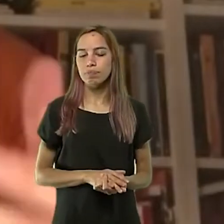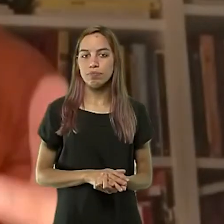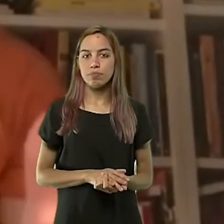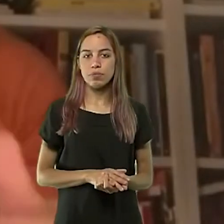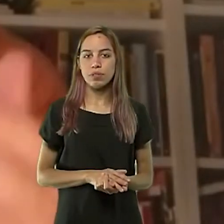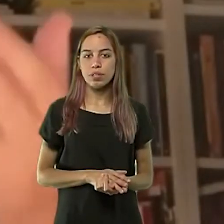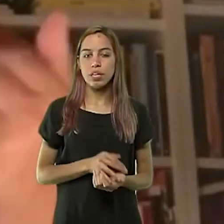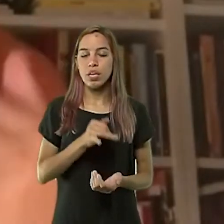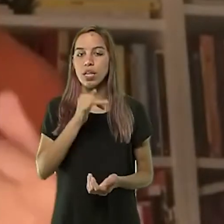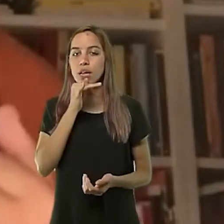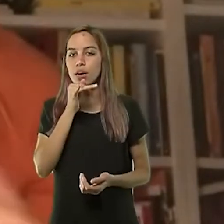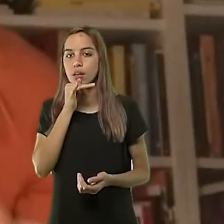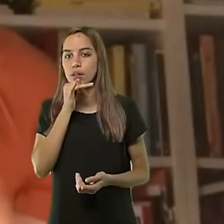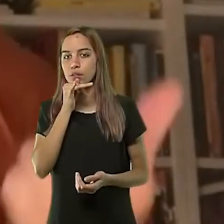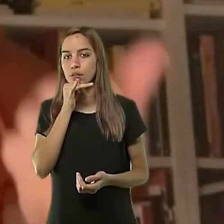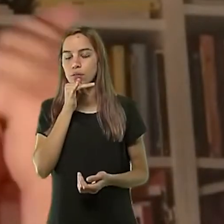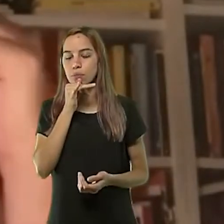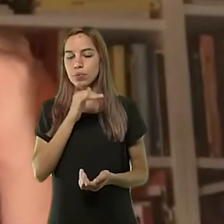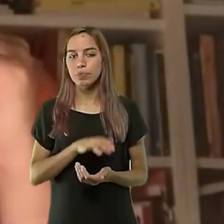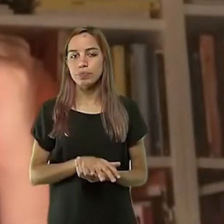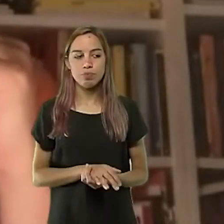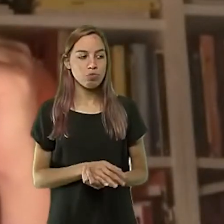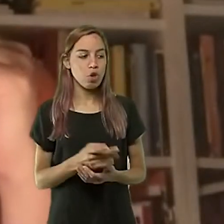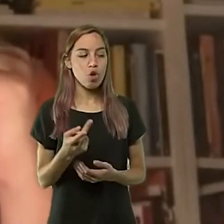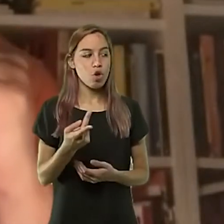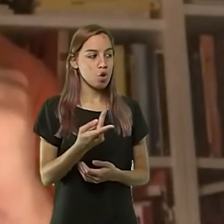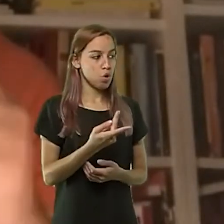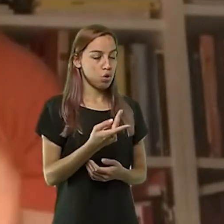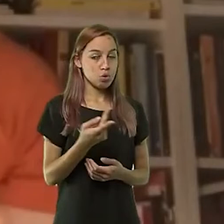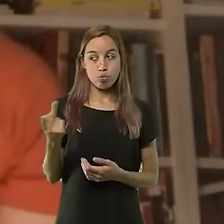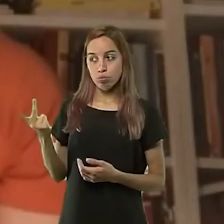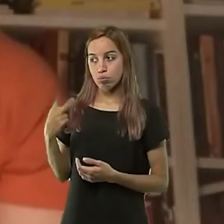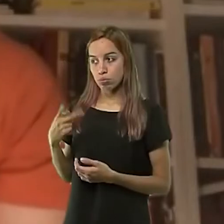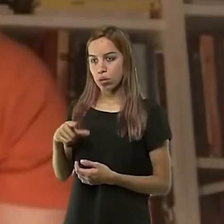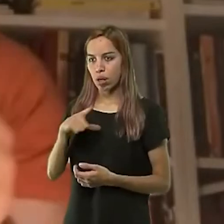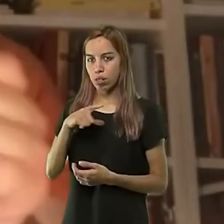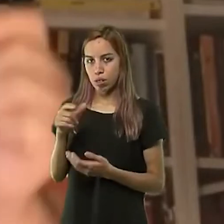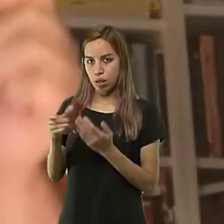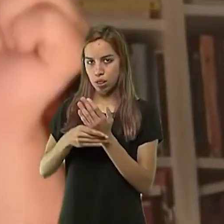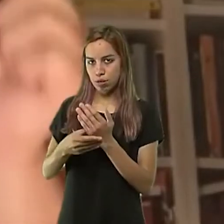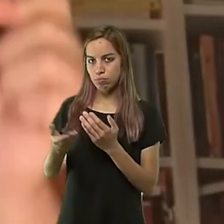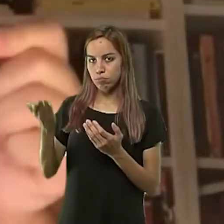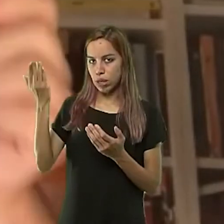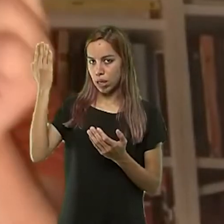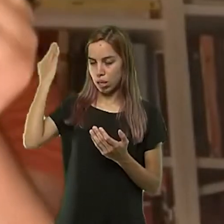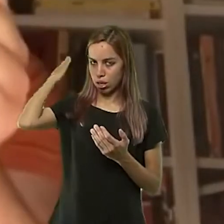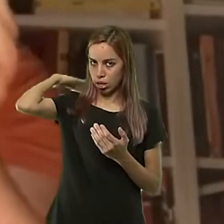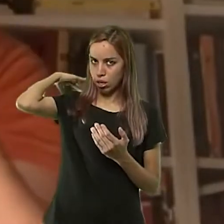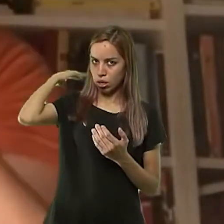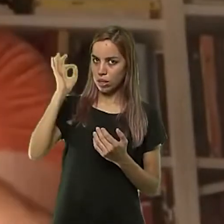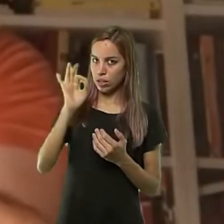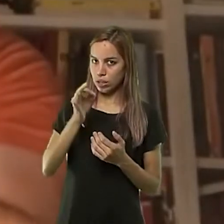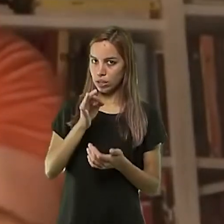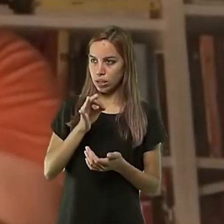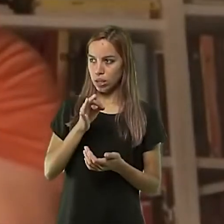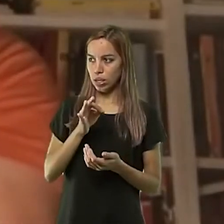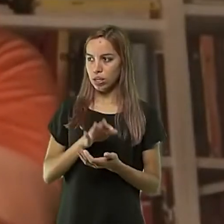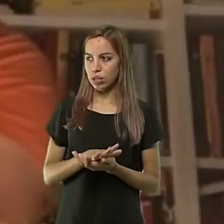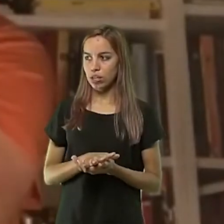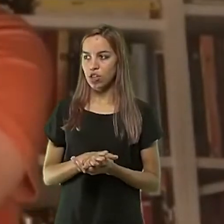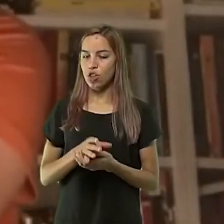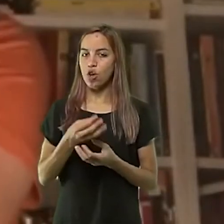Porque, por exemplo, nós os dois temos livros atrás de nós, mas se eu tivesse de descrever os livros, a lombada, como é que eles